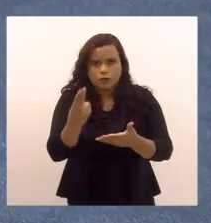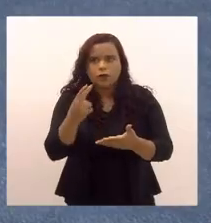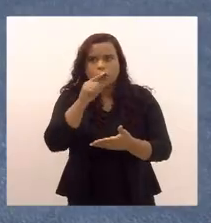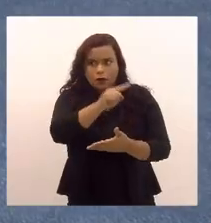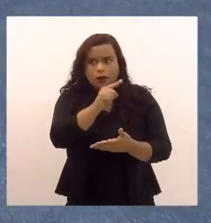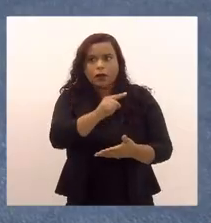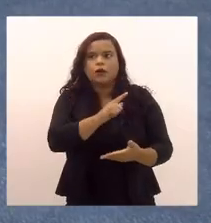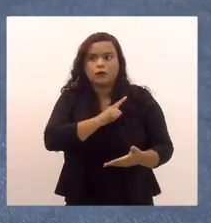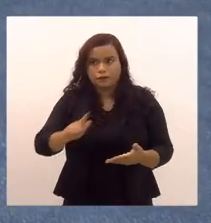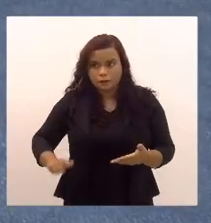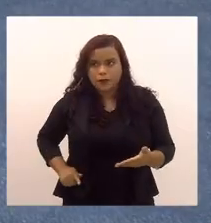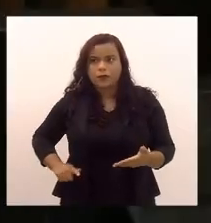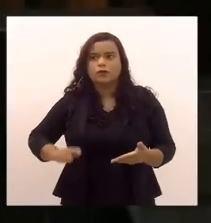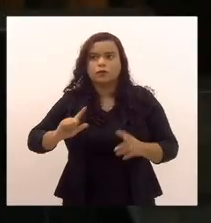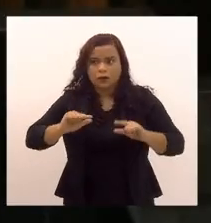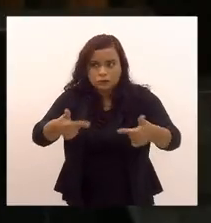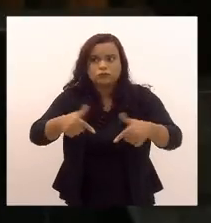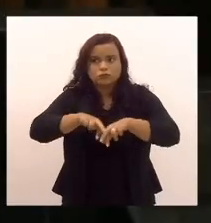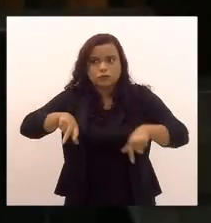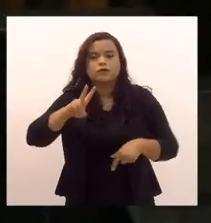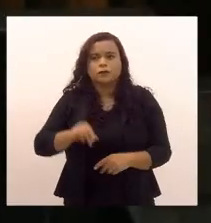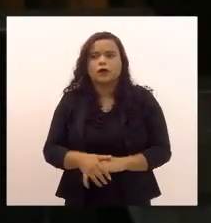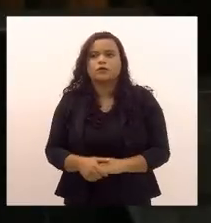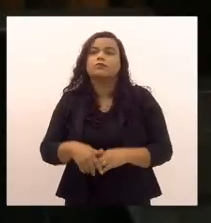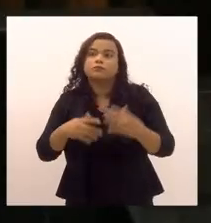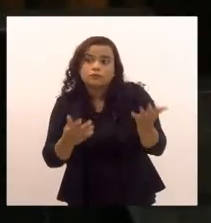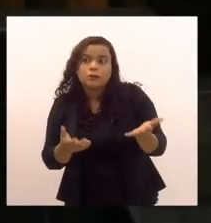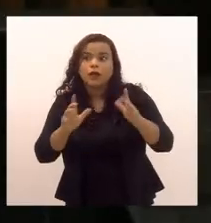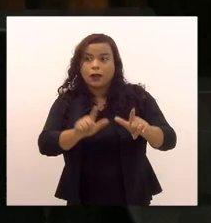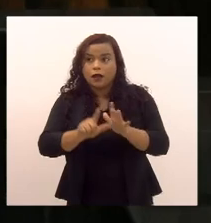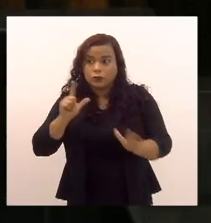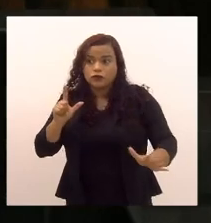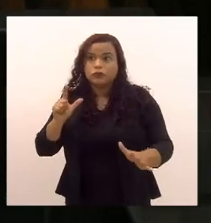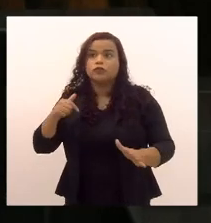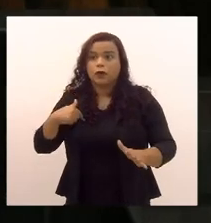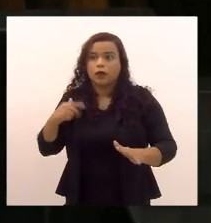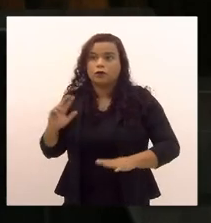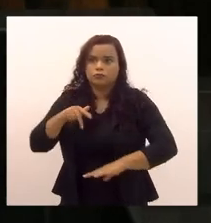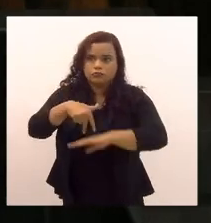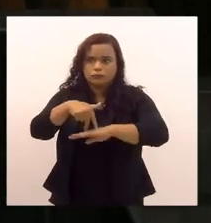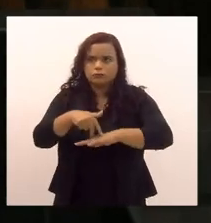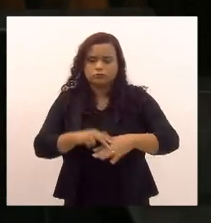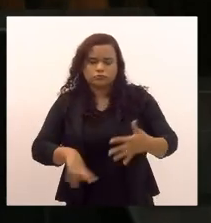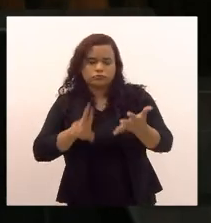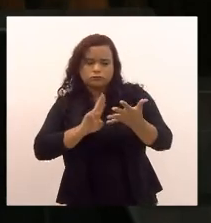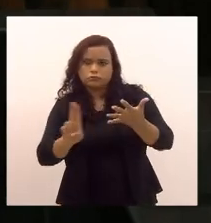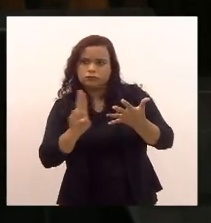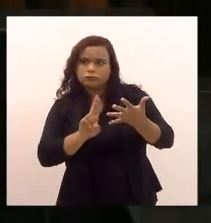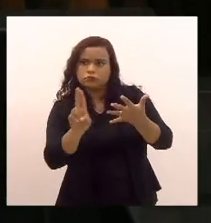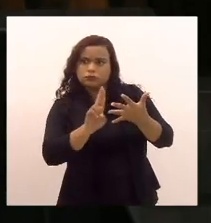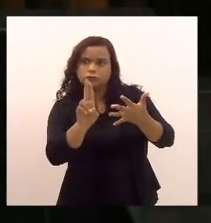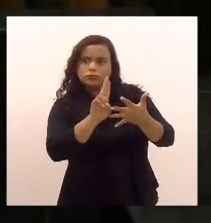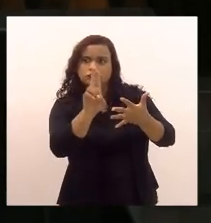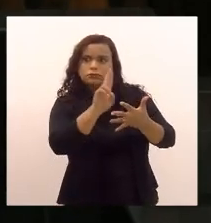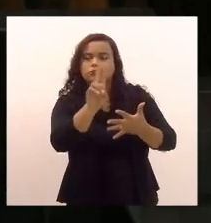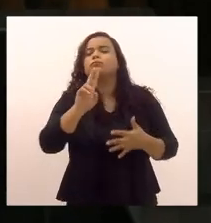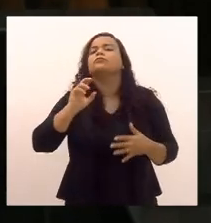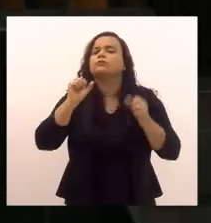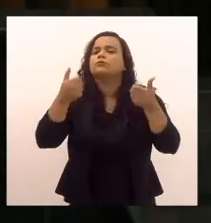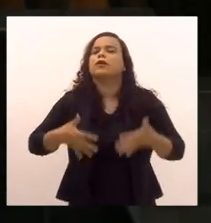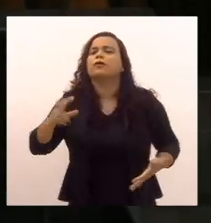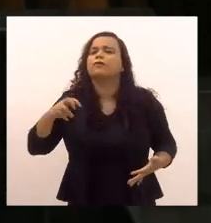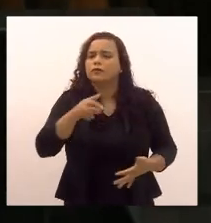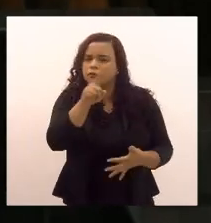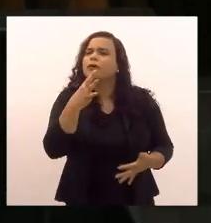que Ele toma já vida mas antes disso Deputado assim eu vou ver aqui tá nome aos bois porque a deputada me conhece